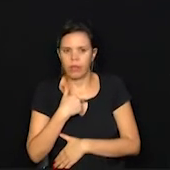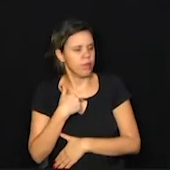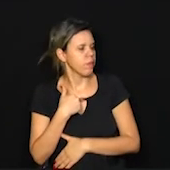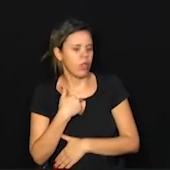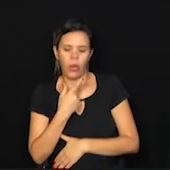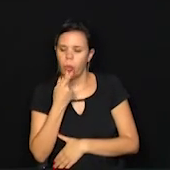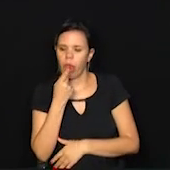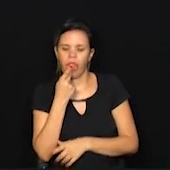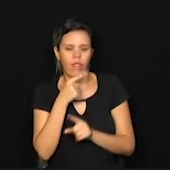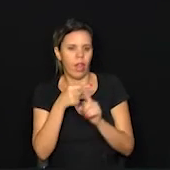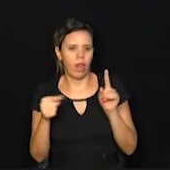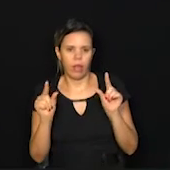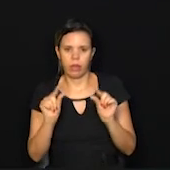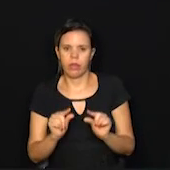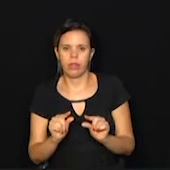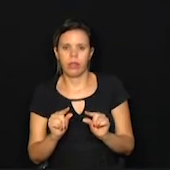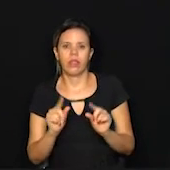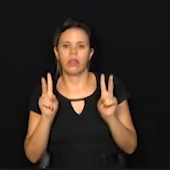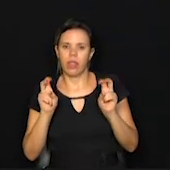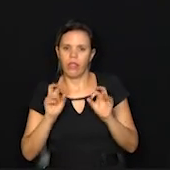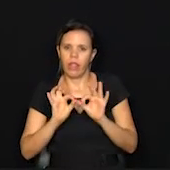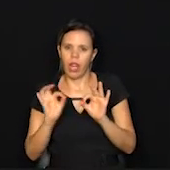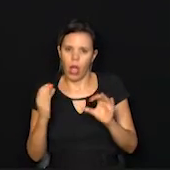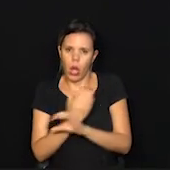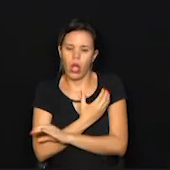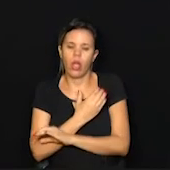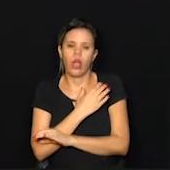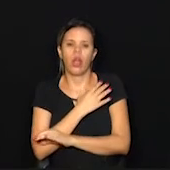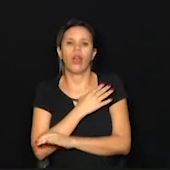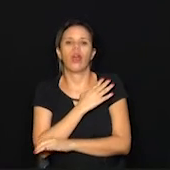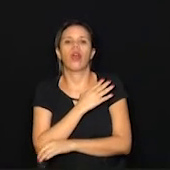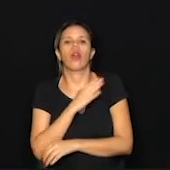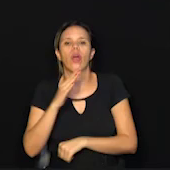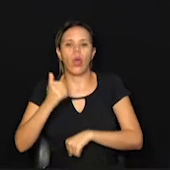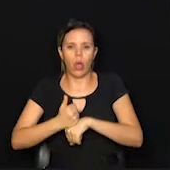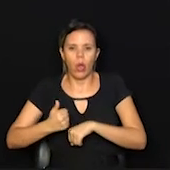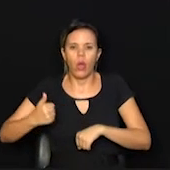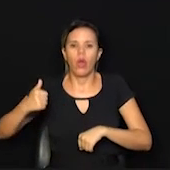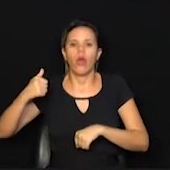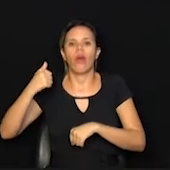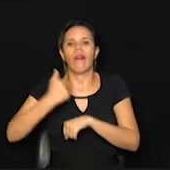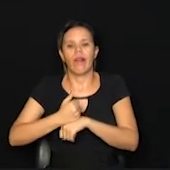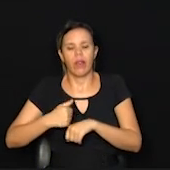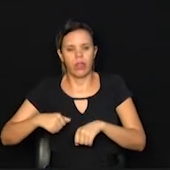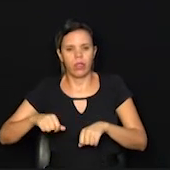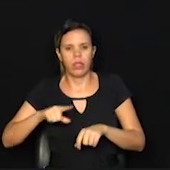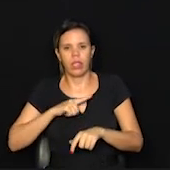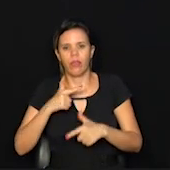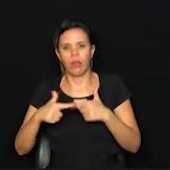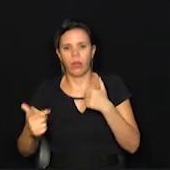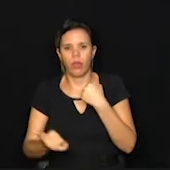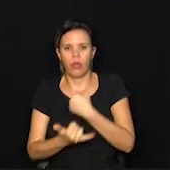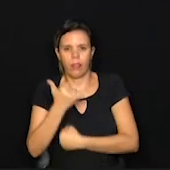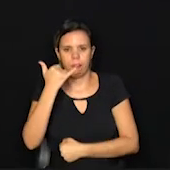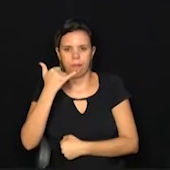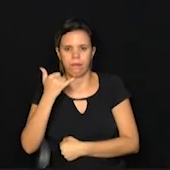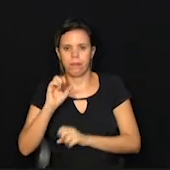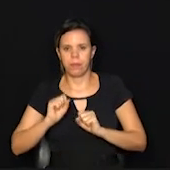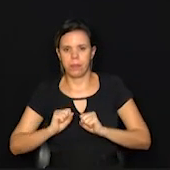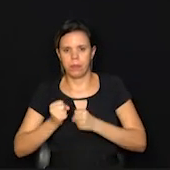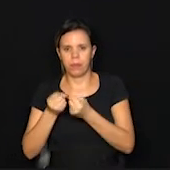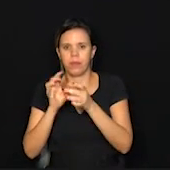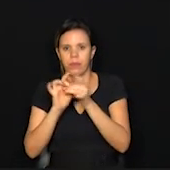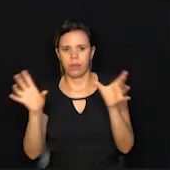meias palavras em relação a isso o golpe ocorreu em 64 porque houve vacilo na defesa da